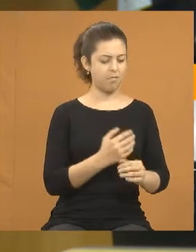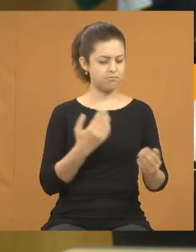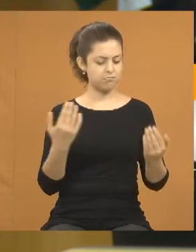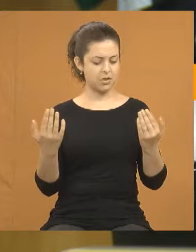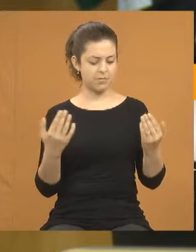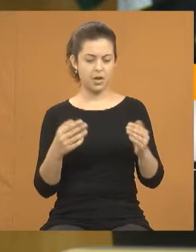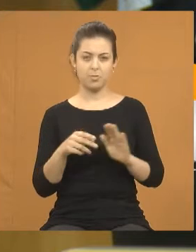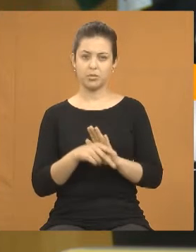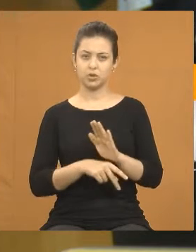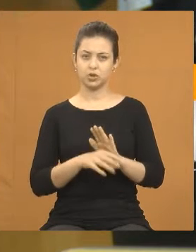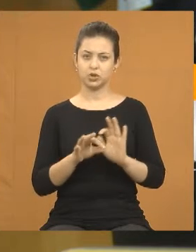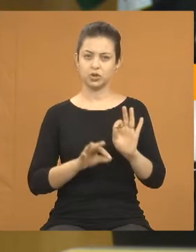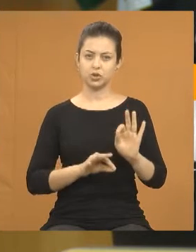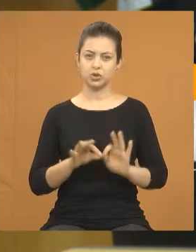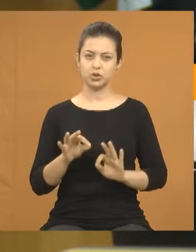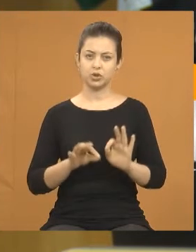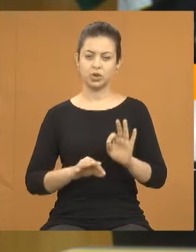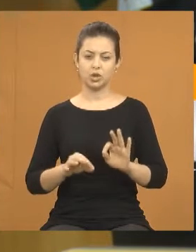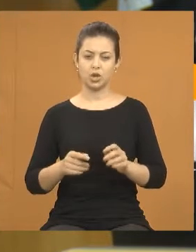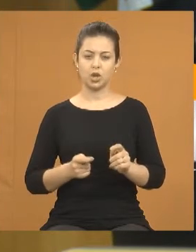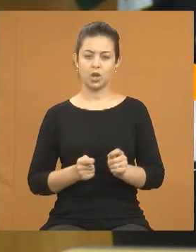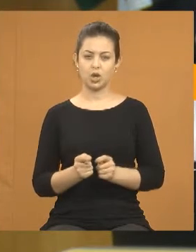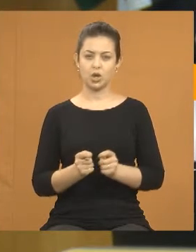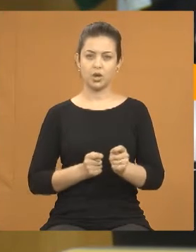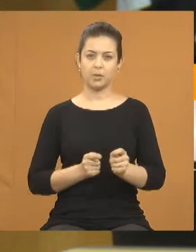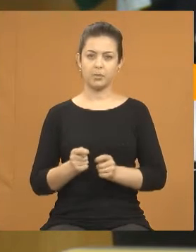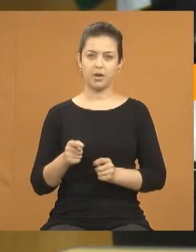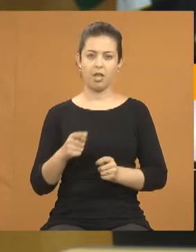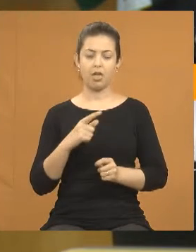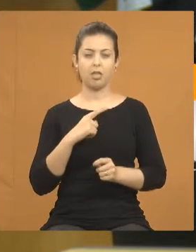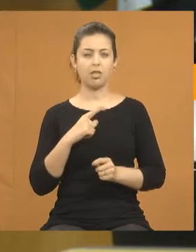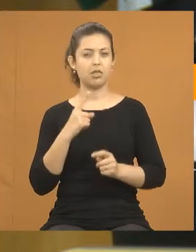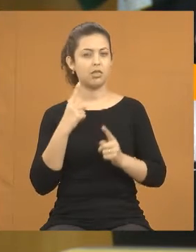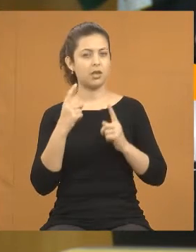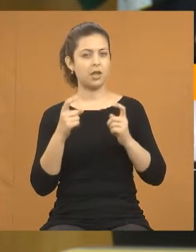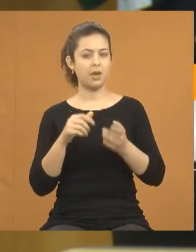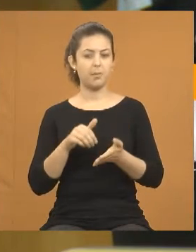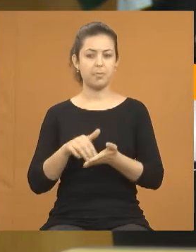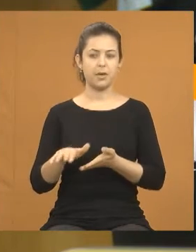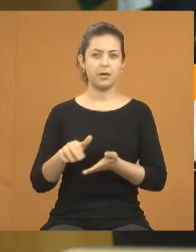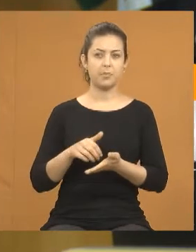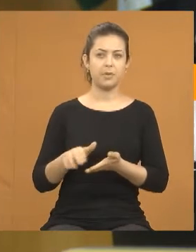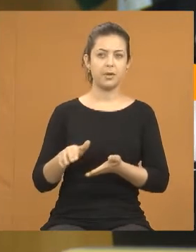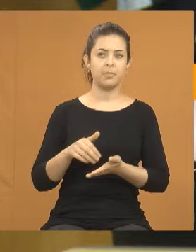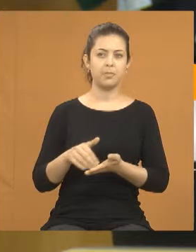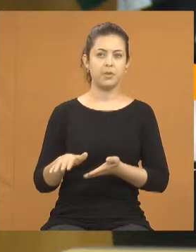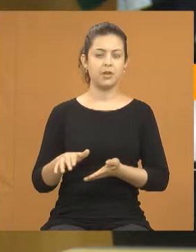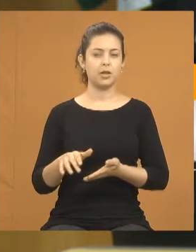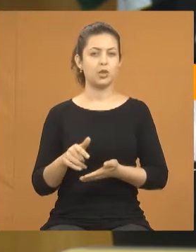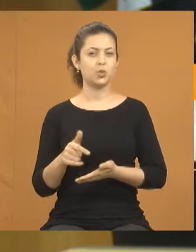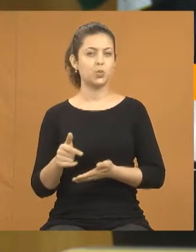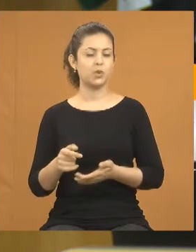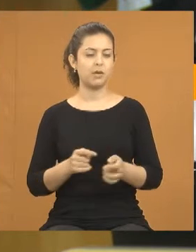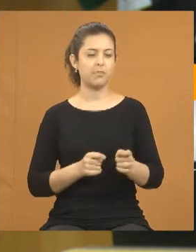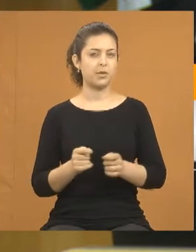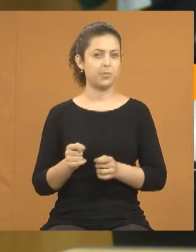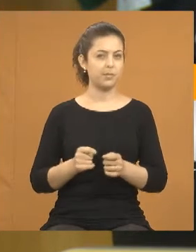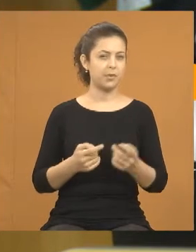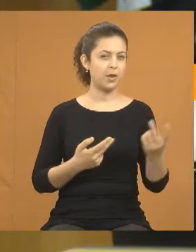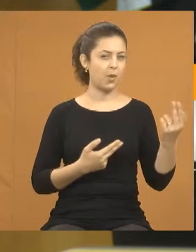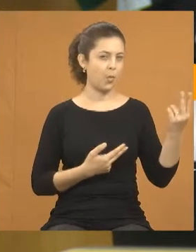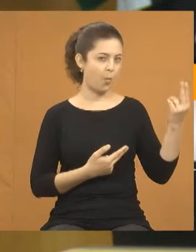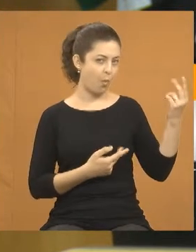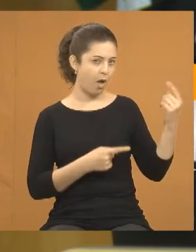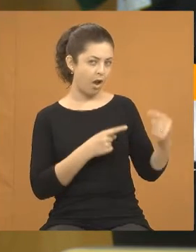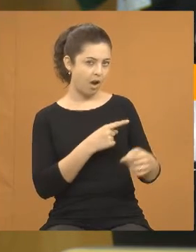o projeto de manter os cobradores, porque eu sabia que ela tem intenção de mandar os cobradores embora e não ter mais cobradores, como